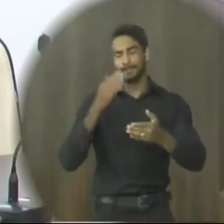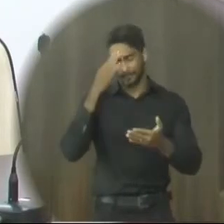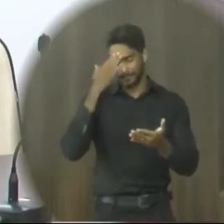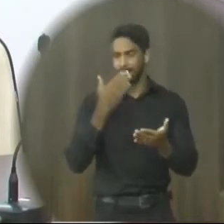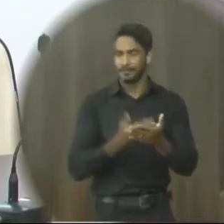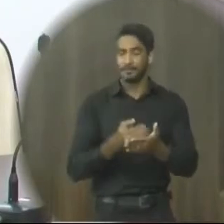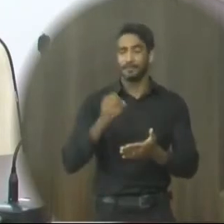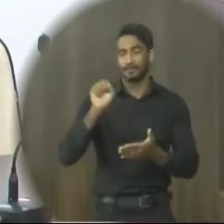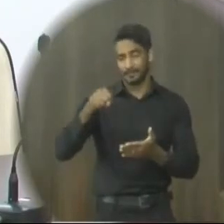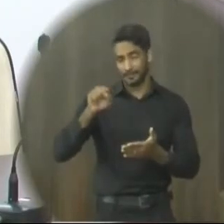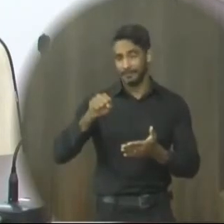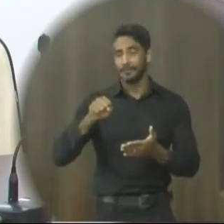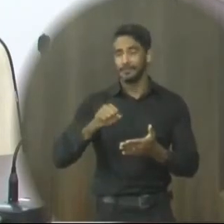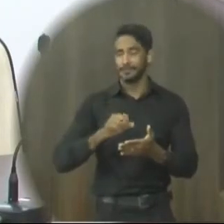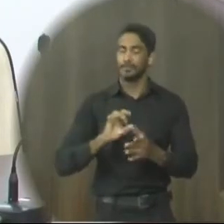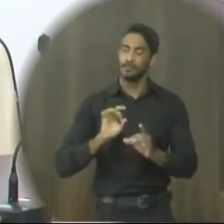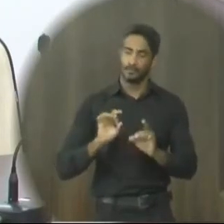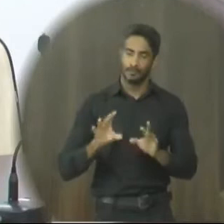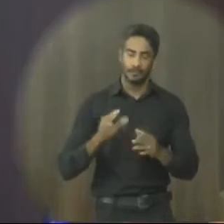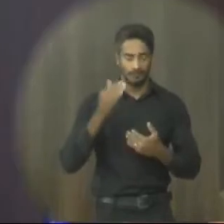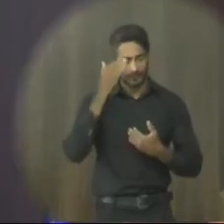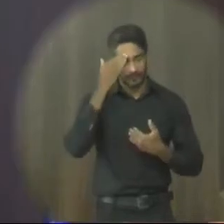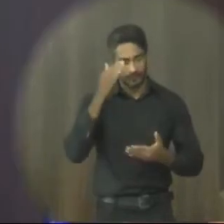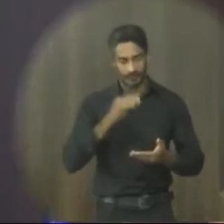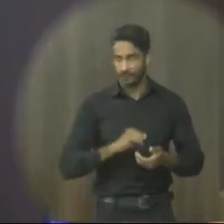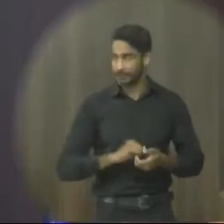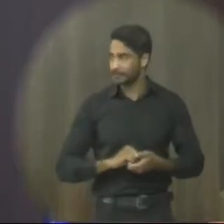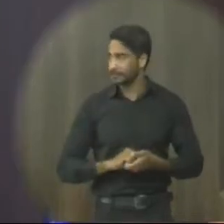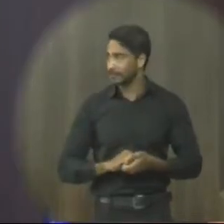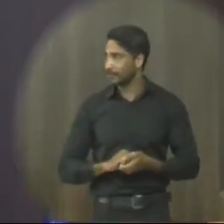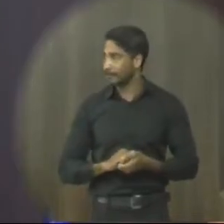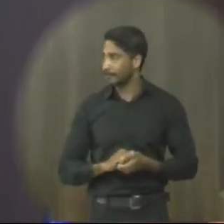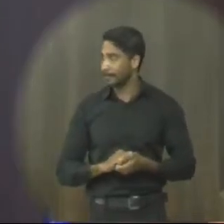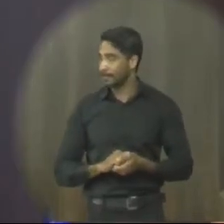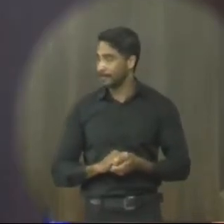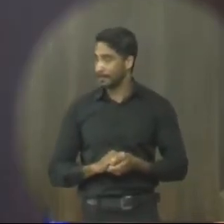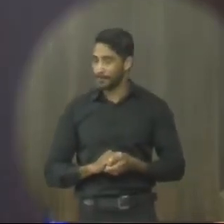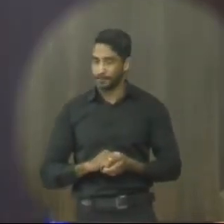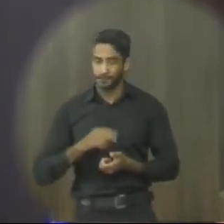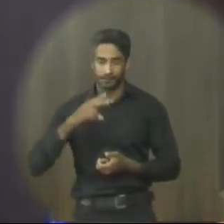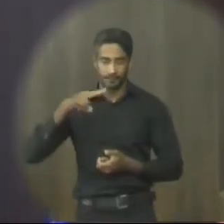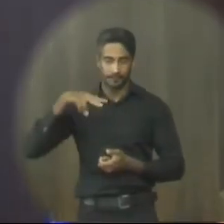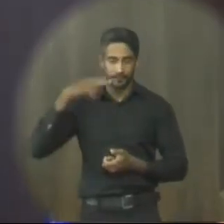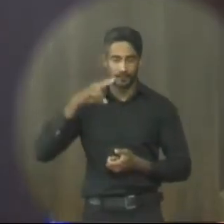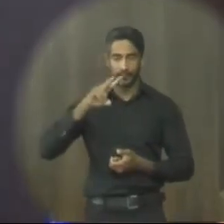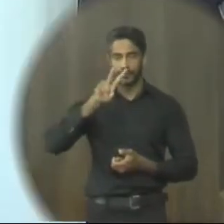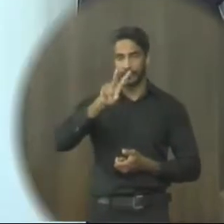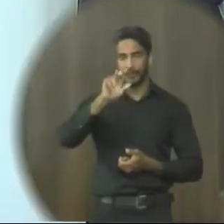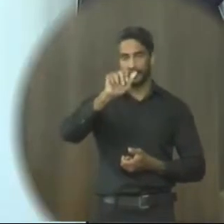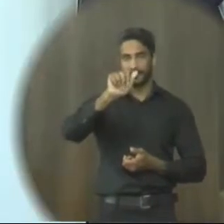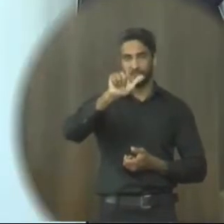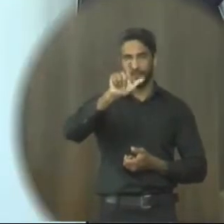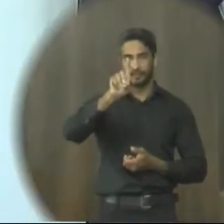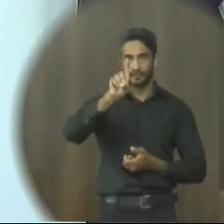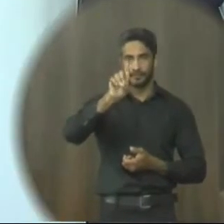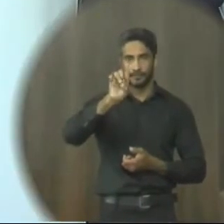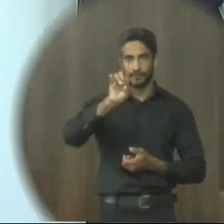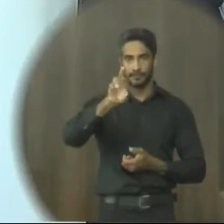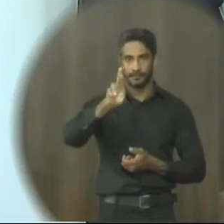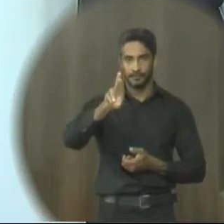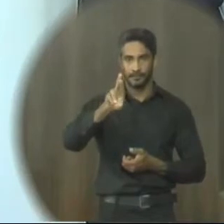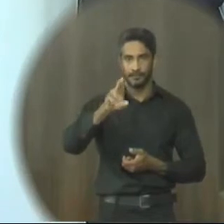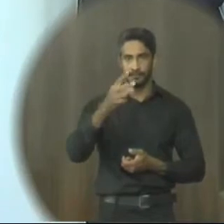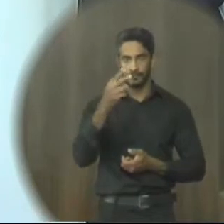que vai ficar sim. Só colocando isso, viu? Obrigada. Mais algum vereador? Não, senhor presidente. Vereador Rodolfo, em 2 minutos.